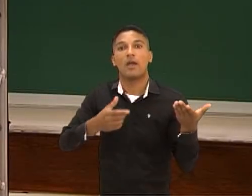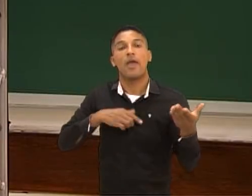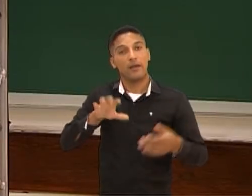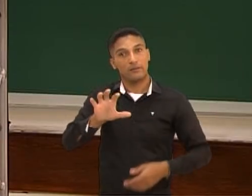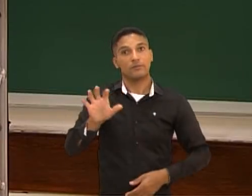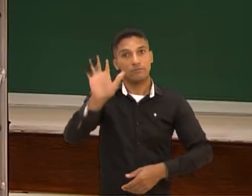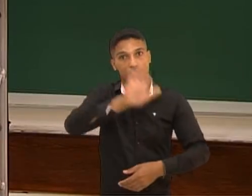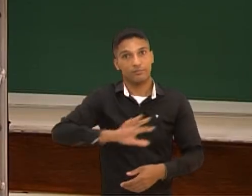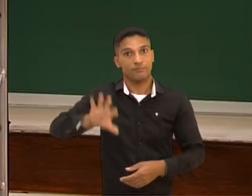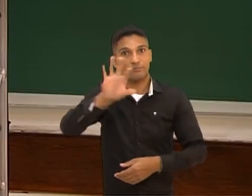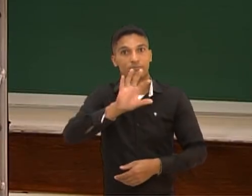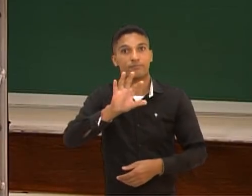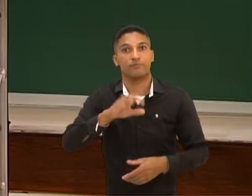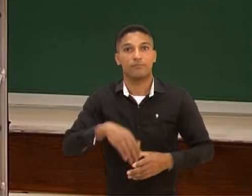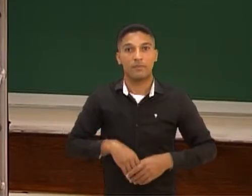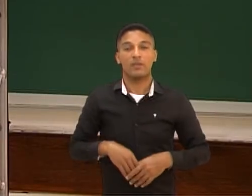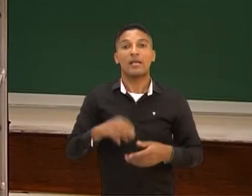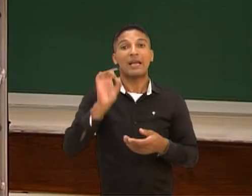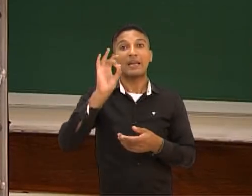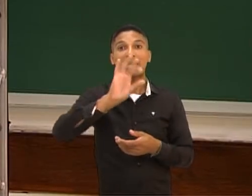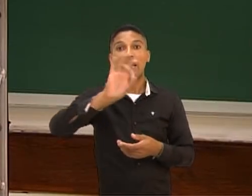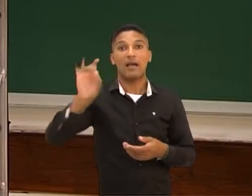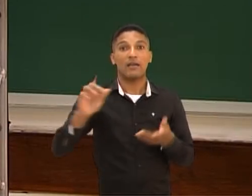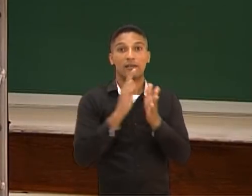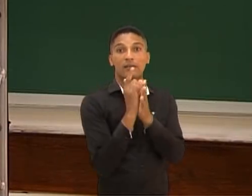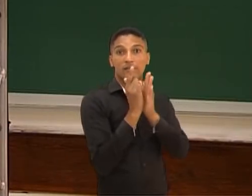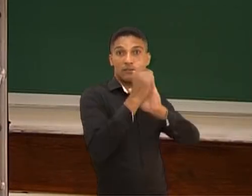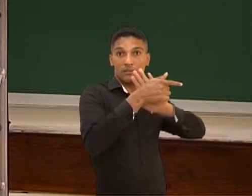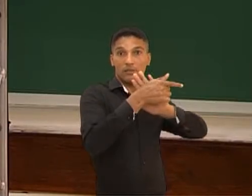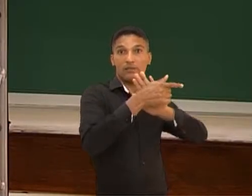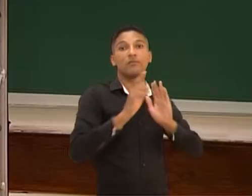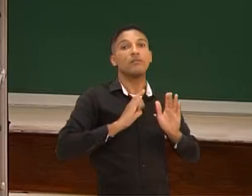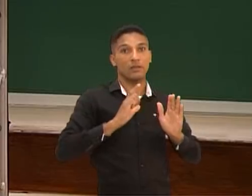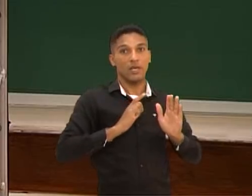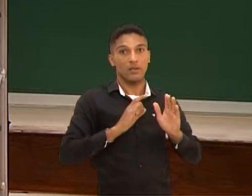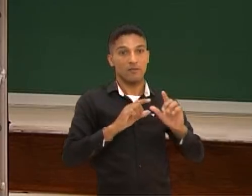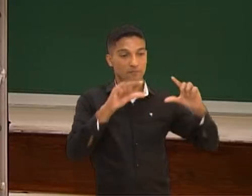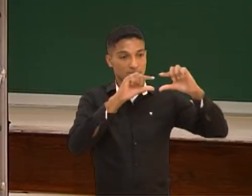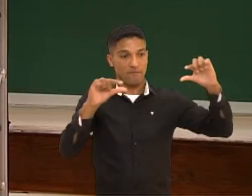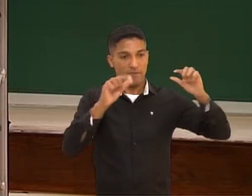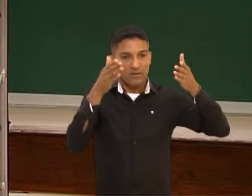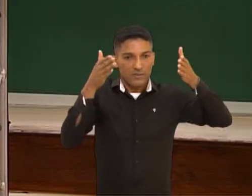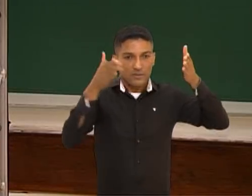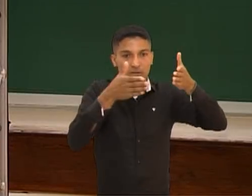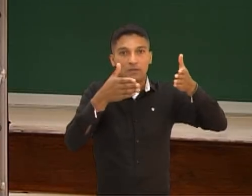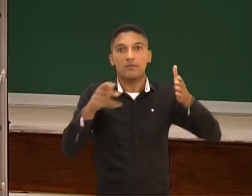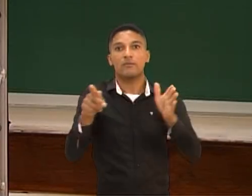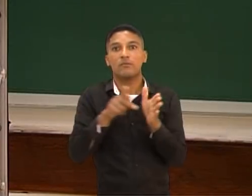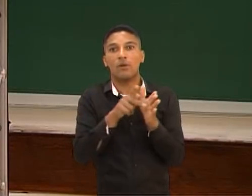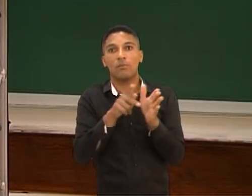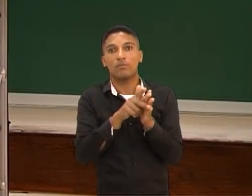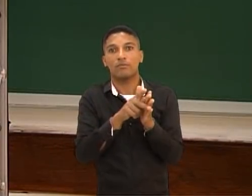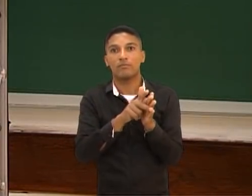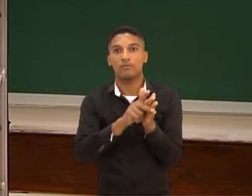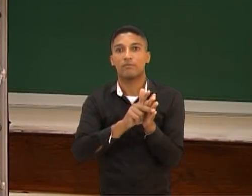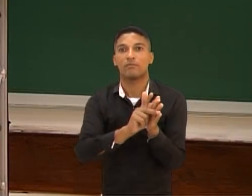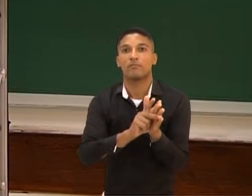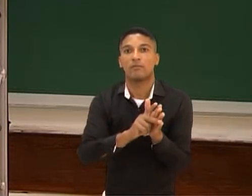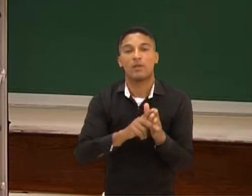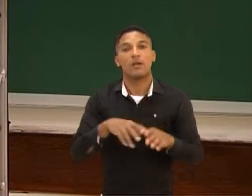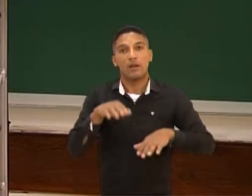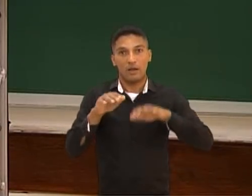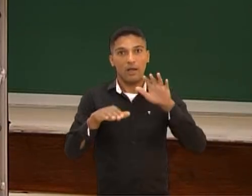isso. Né? E cada gênero a gente vai vendo que tem as suas especificidades. Embora, muitas vezes, é possível a gente